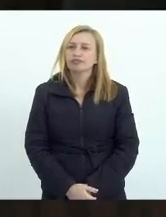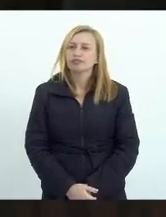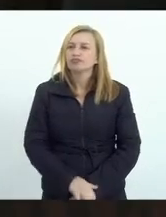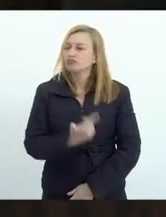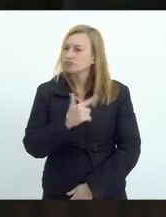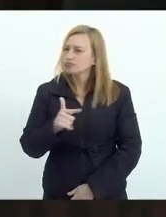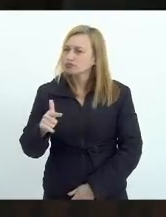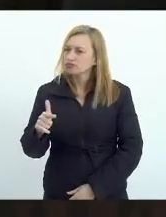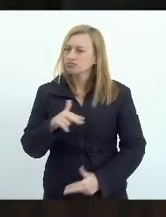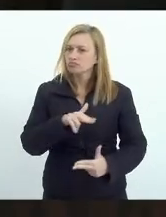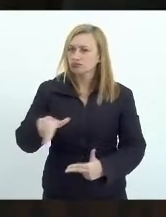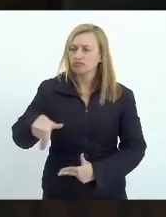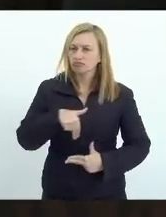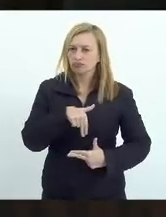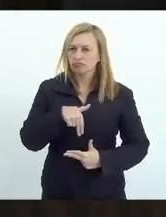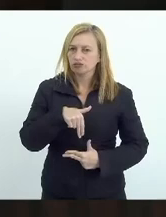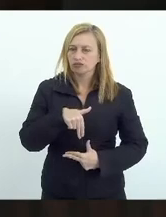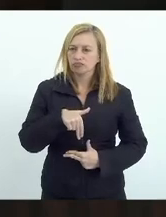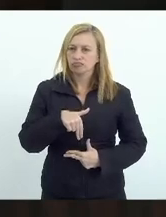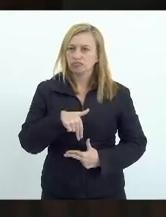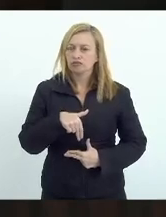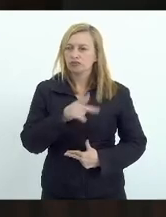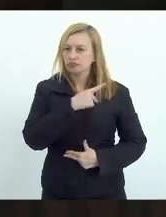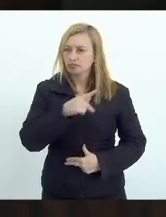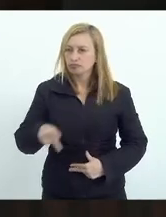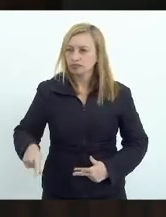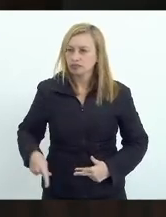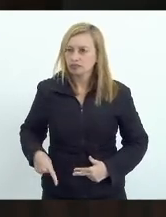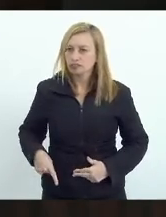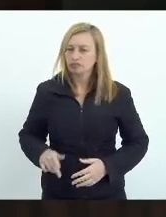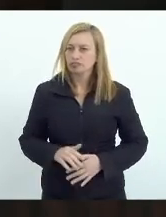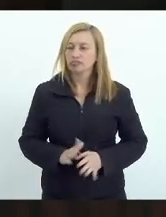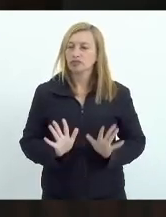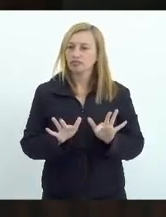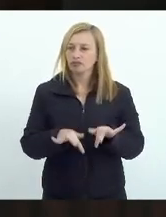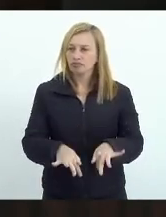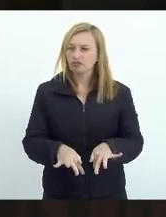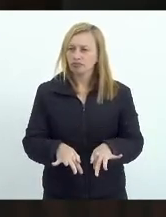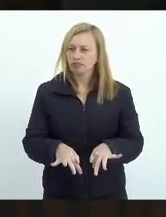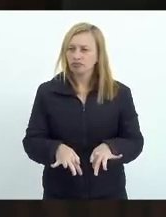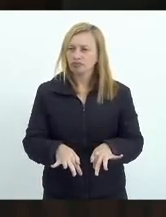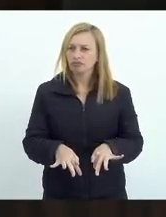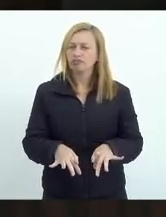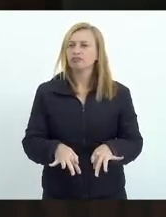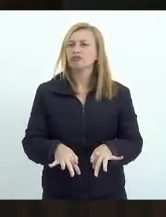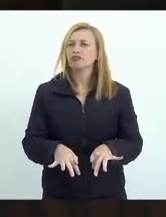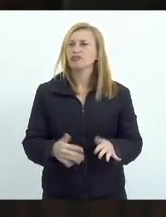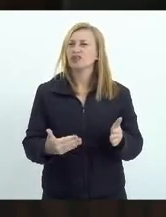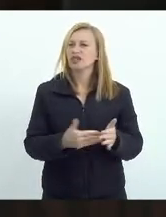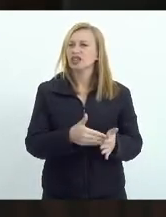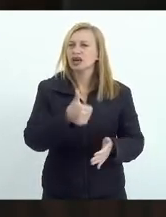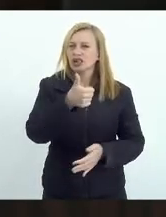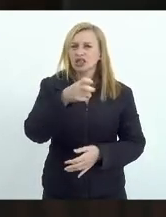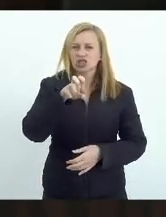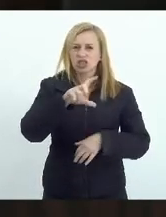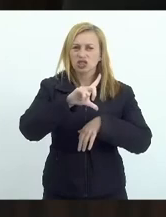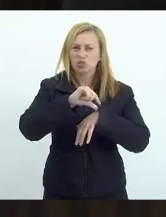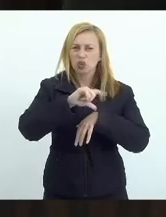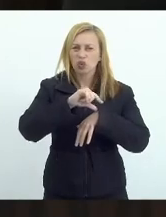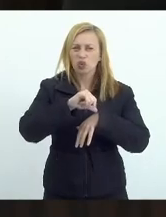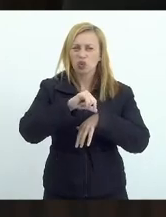Não havendo mais oradores inscritos, a presidência suspende a sessão até às 15